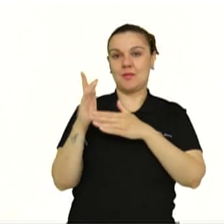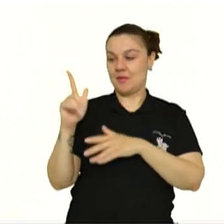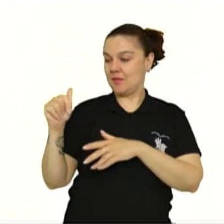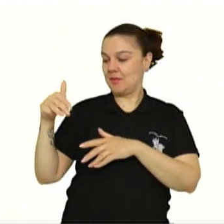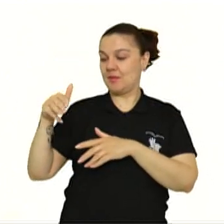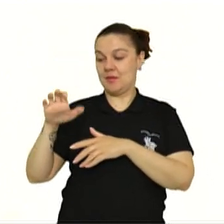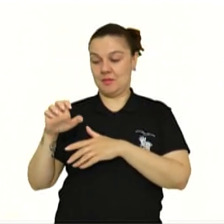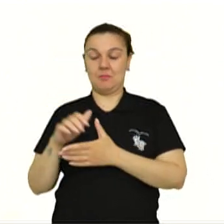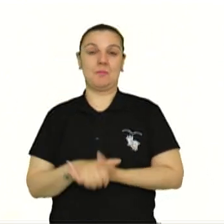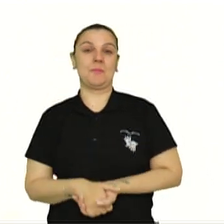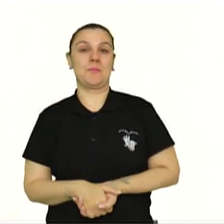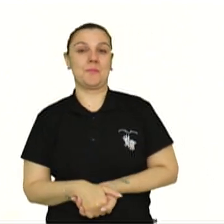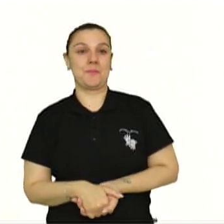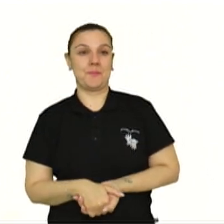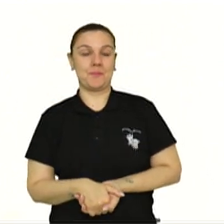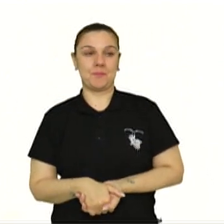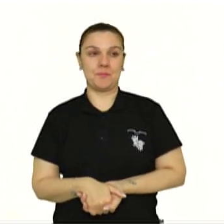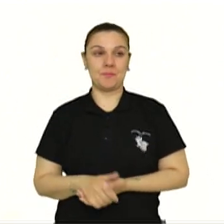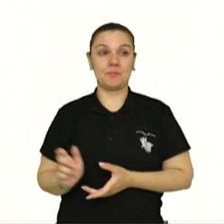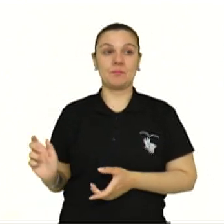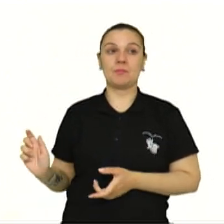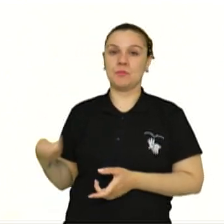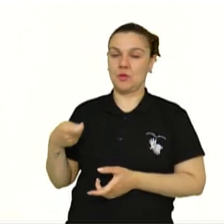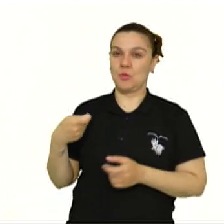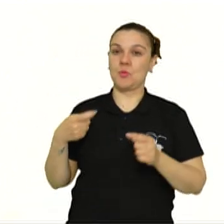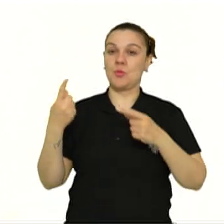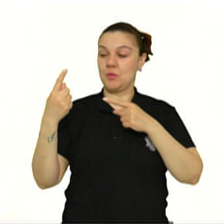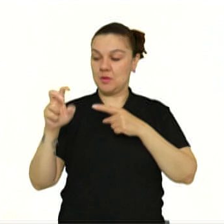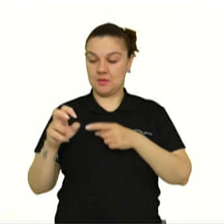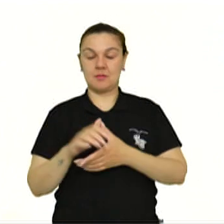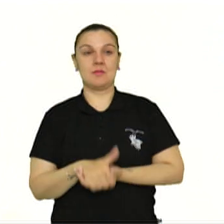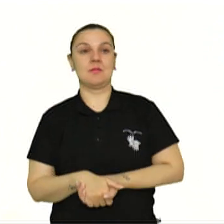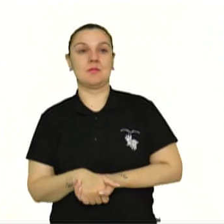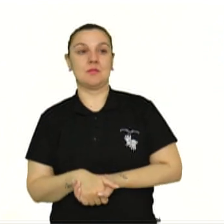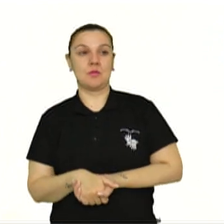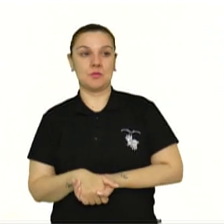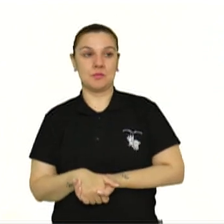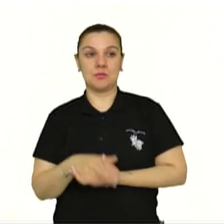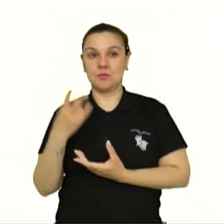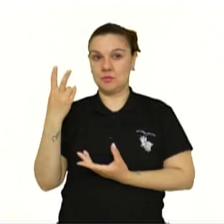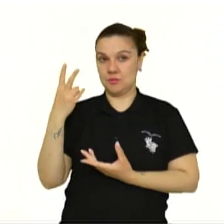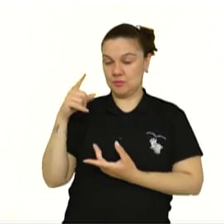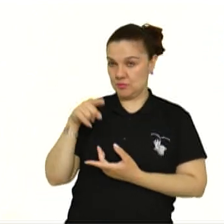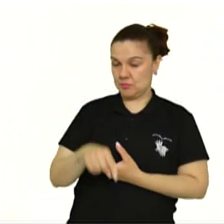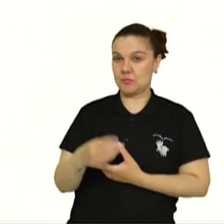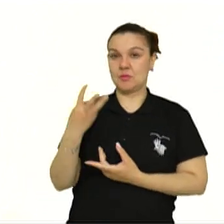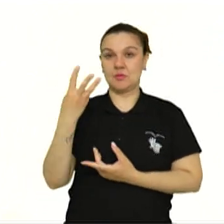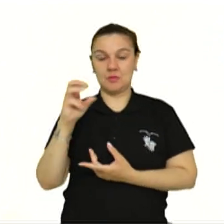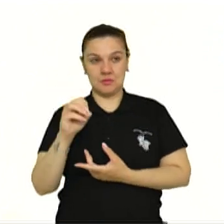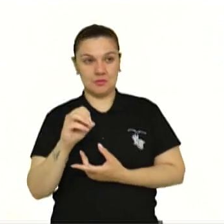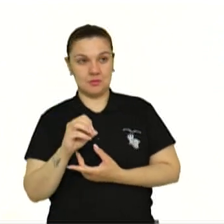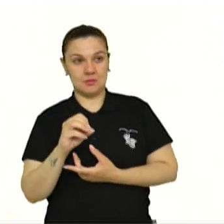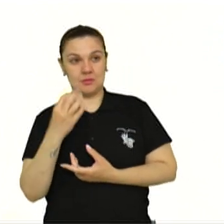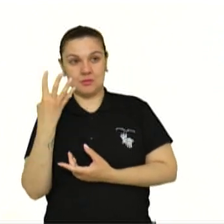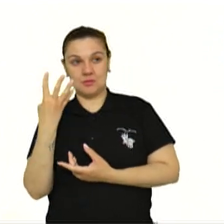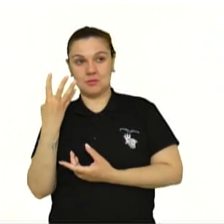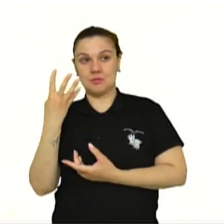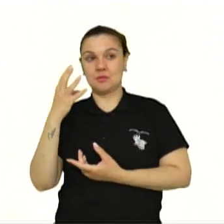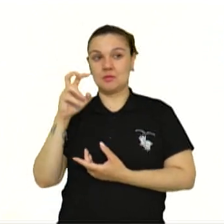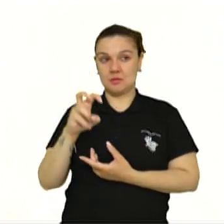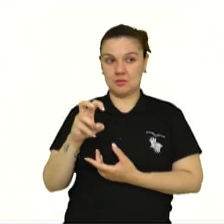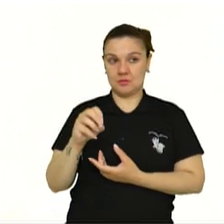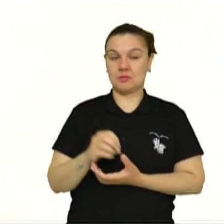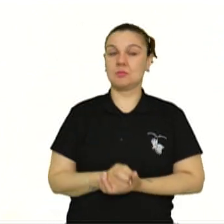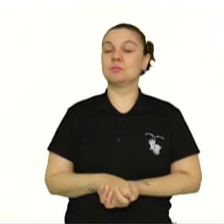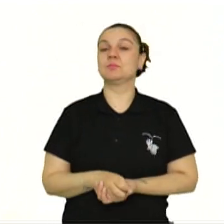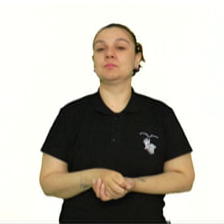game, certo? Então, fiz 1 ponto, fiz 15. 2 pontos, 30. 3 pontos, 40. 4 pontos,